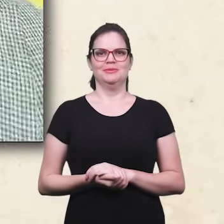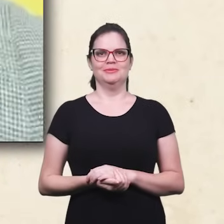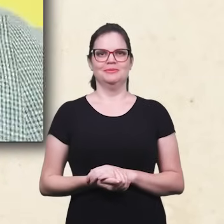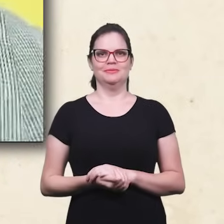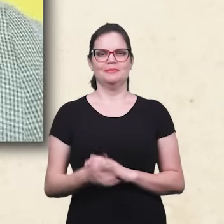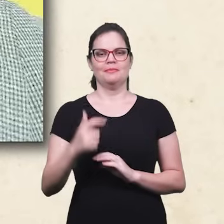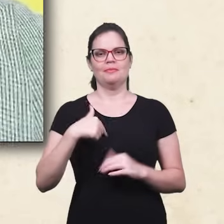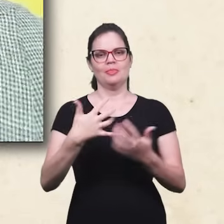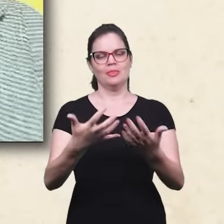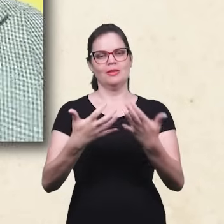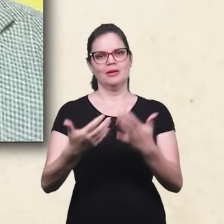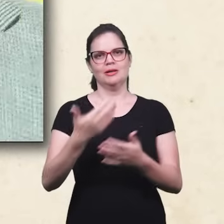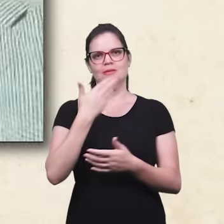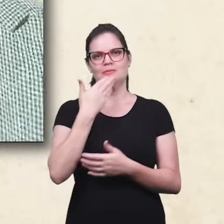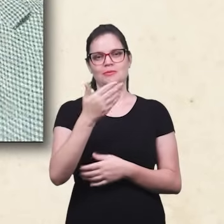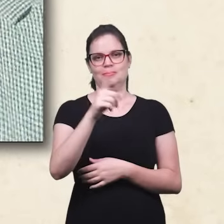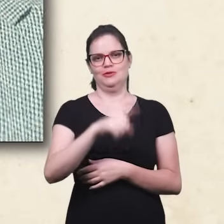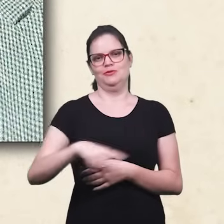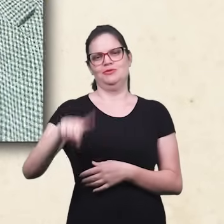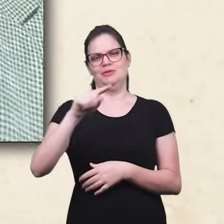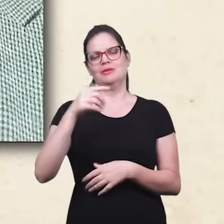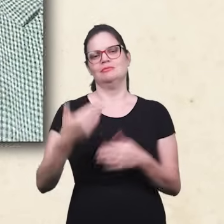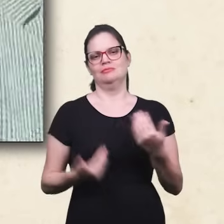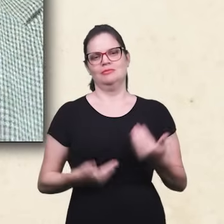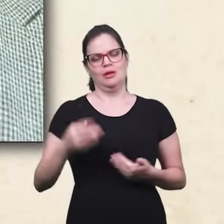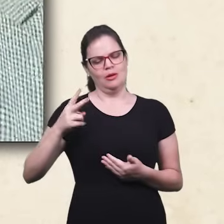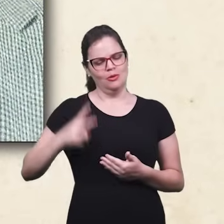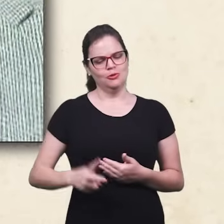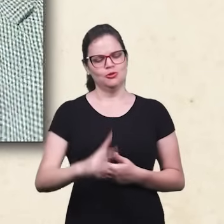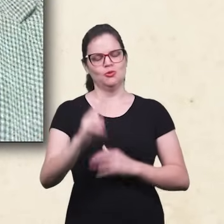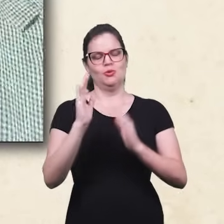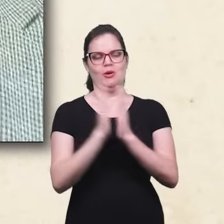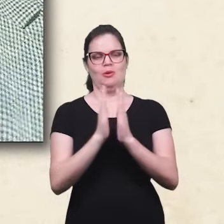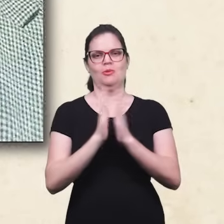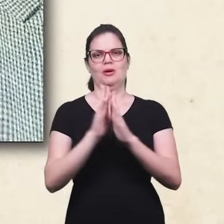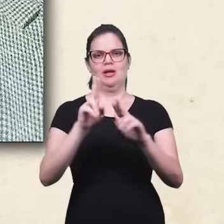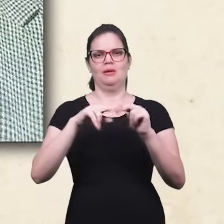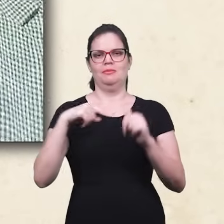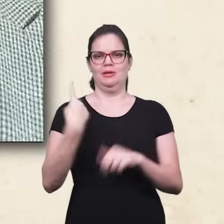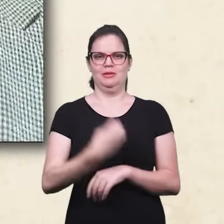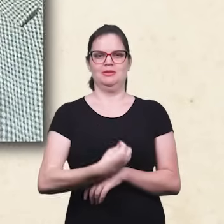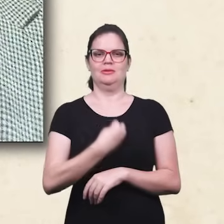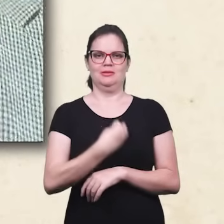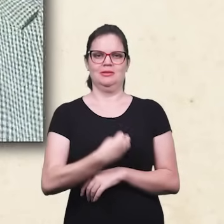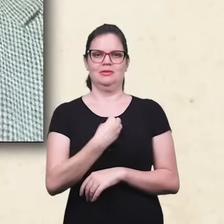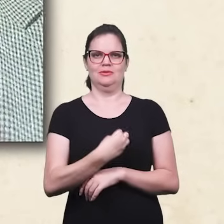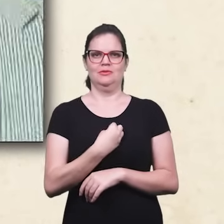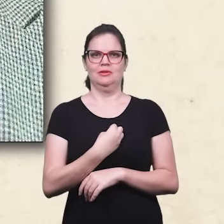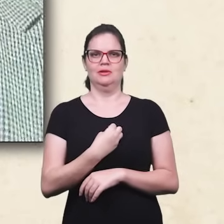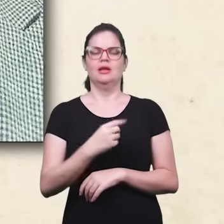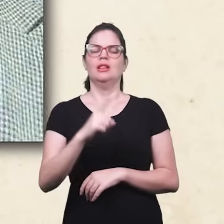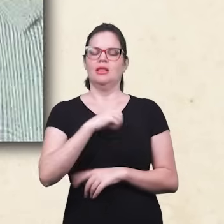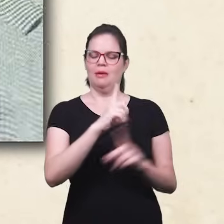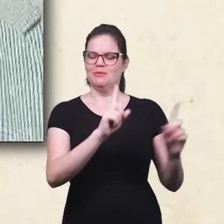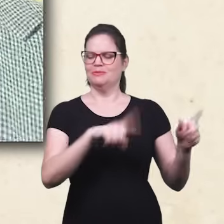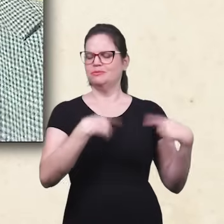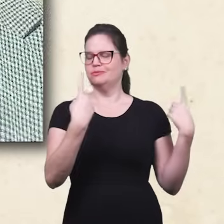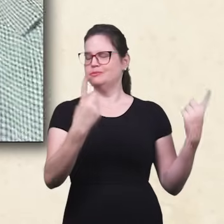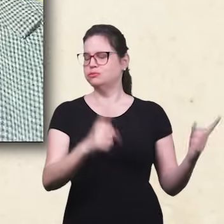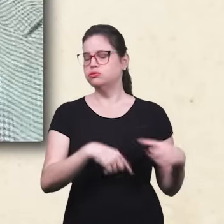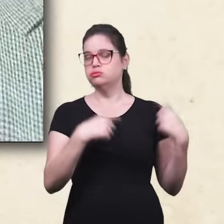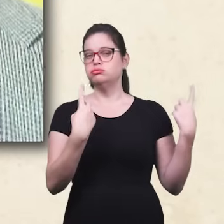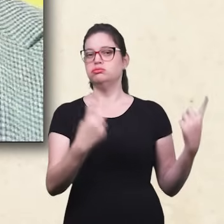Quero pedir os irmãos que continuem a orar por nós. Tem muitas